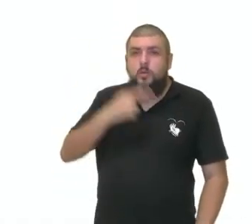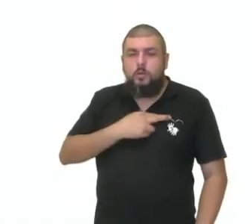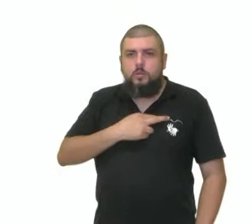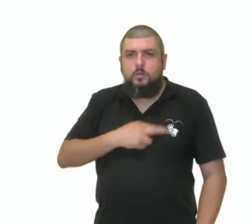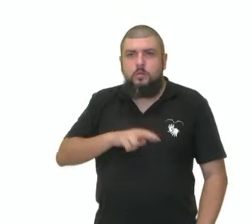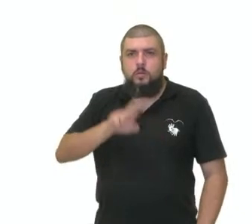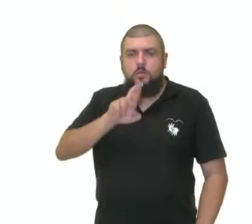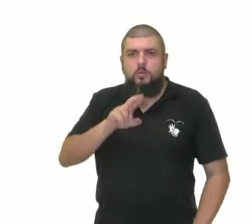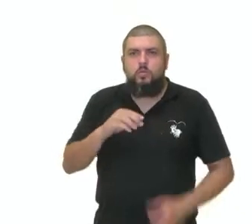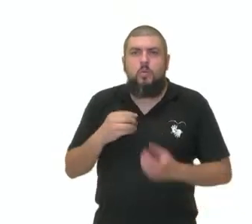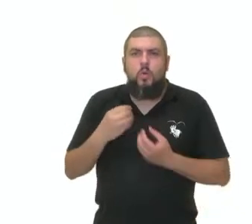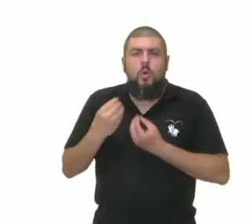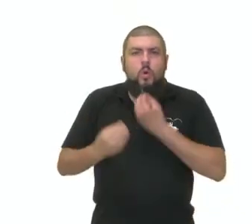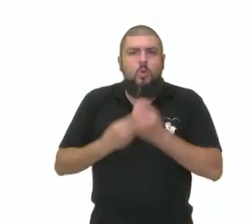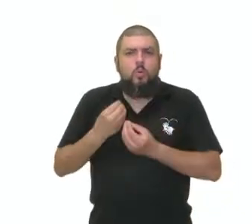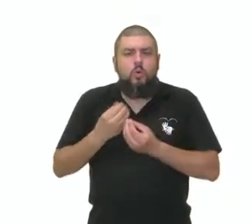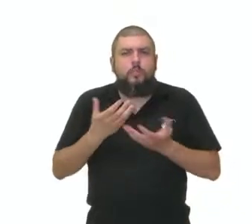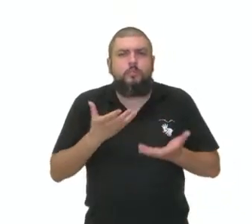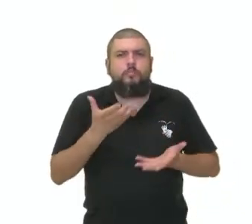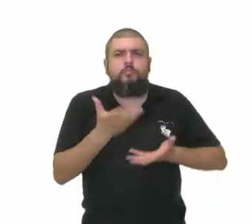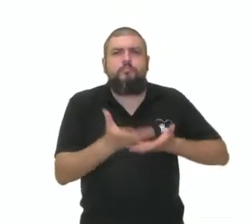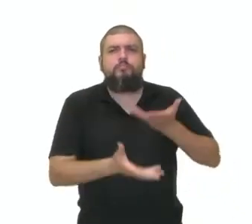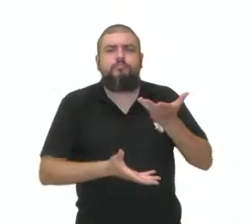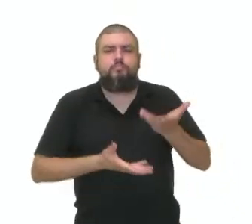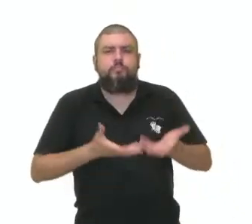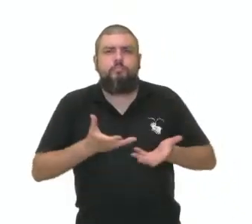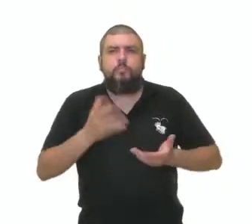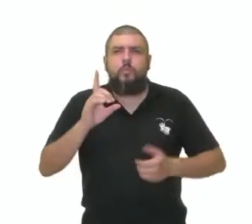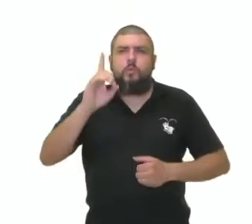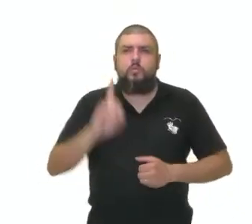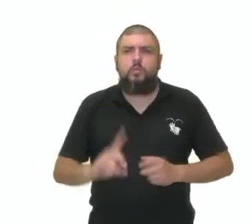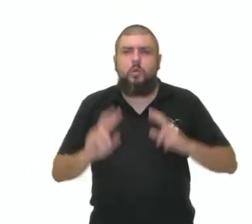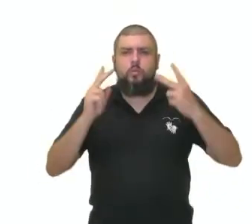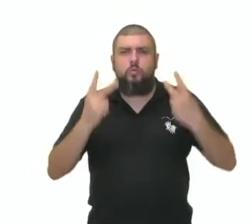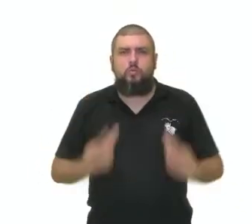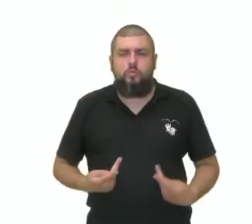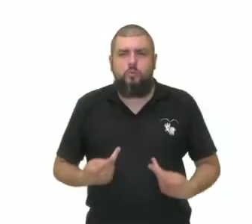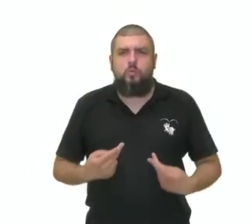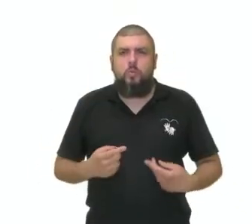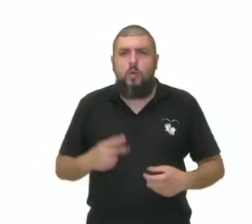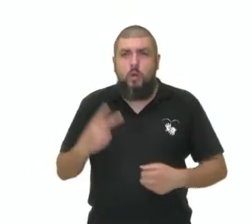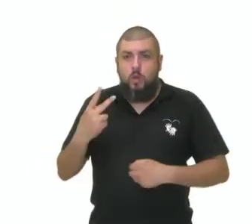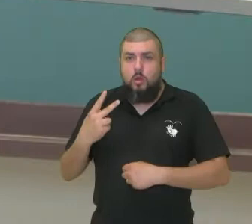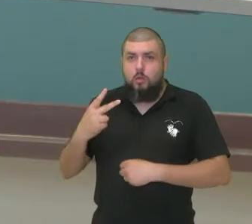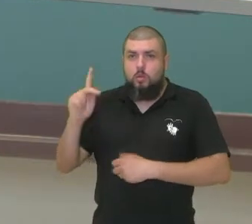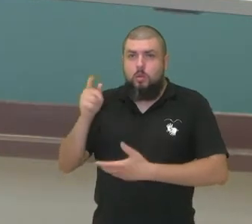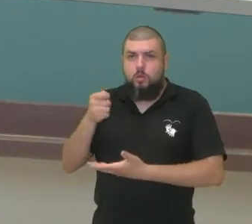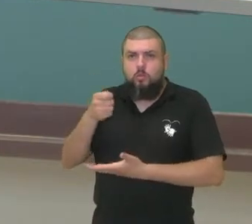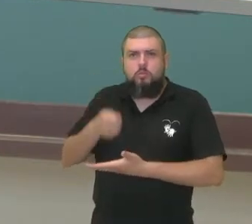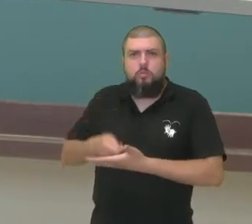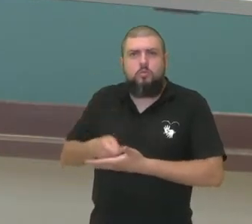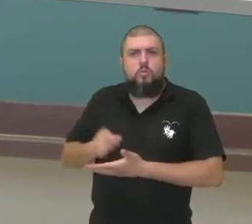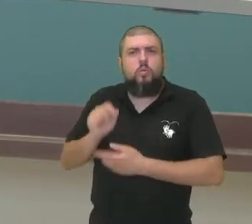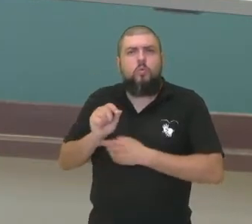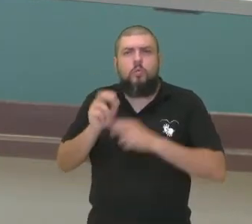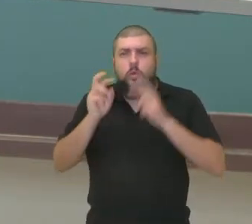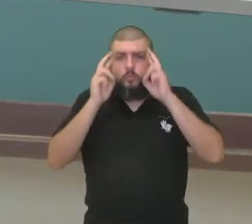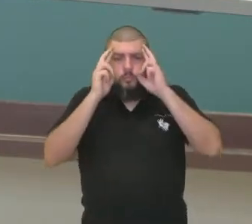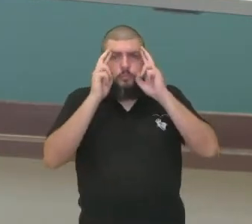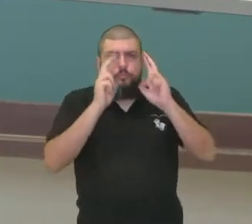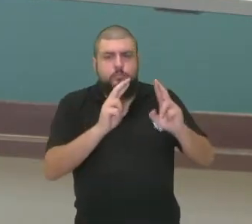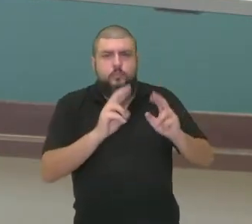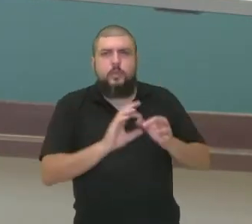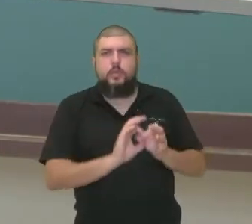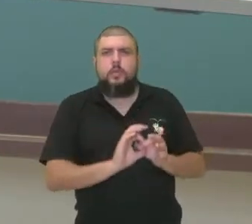promoção dos direitos humanos, com o propósito de assegurar a liberdade religiosa e a dignidade da pessoa humana,